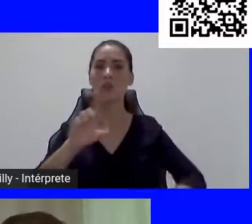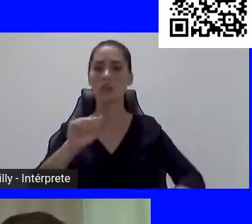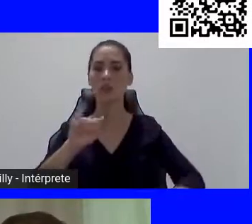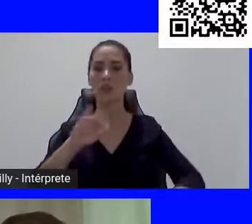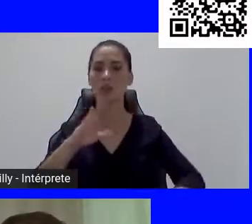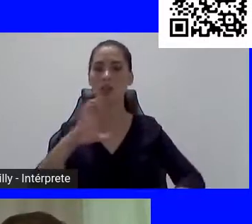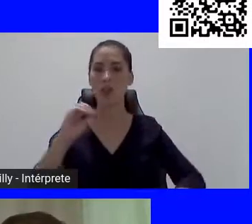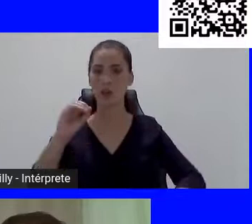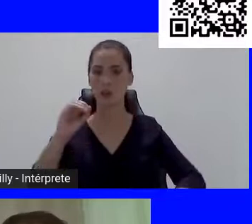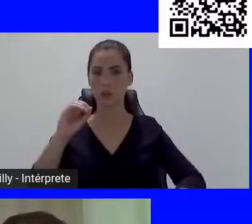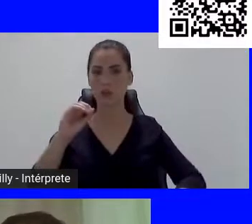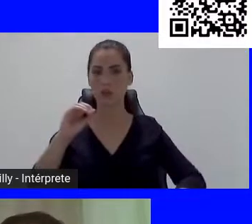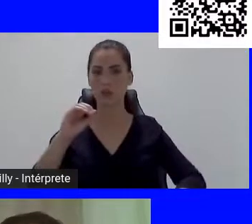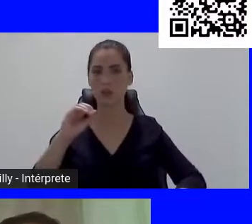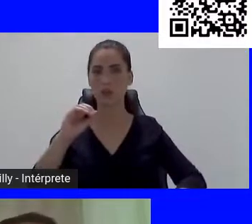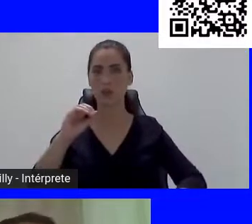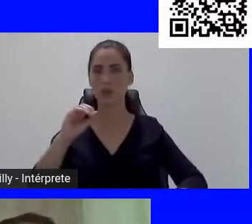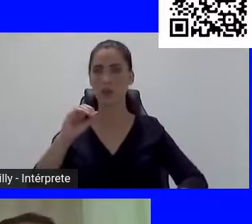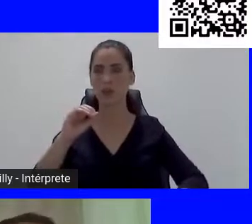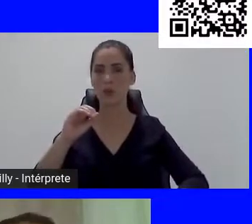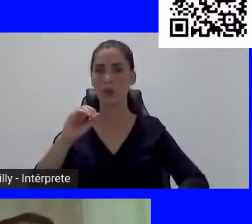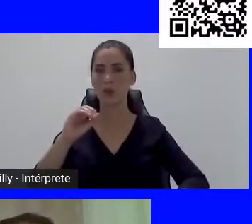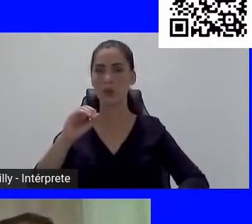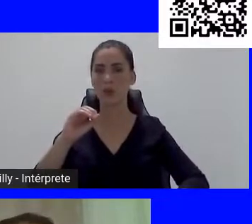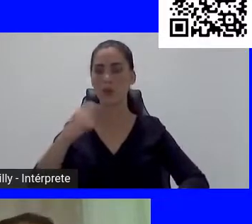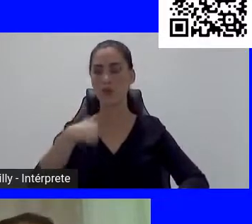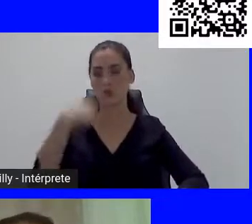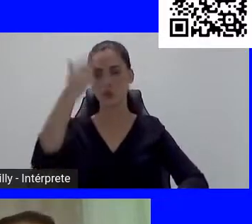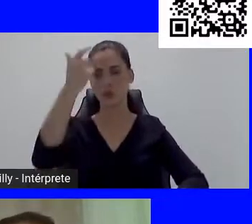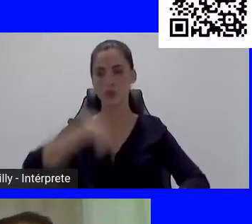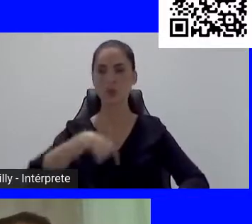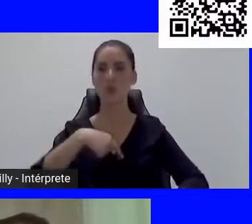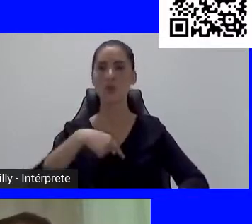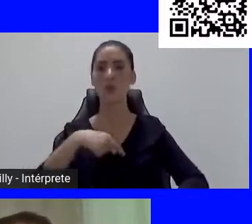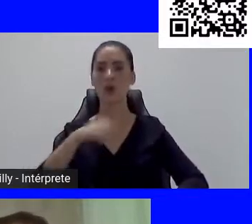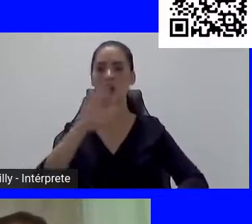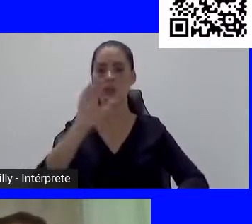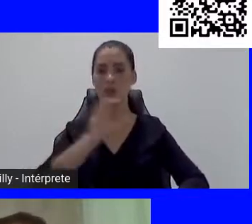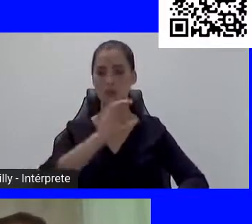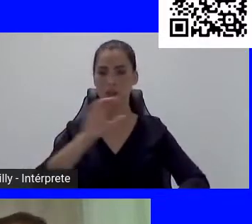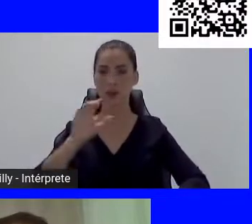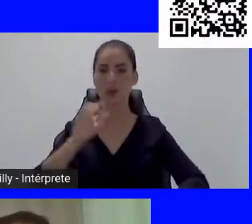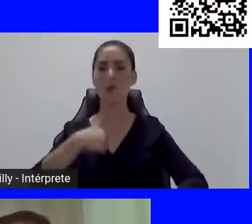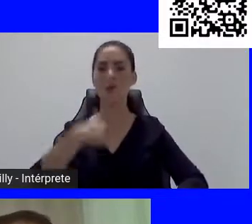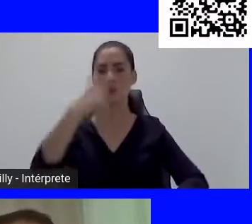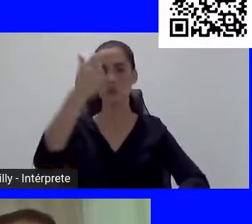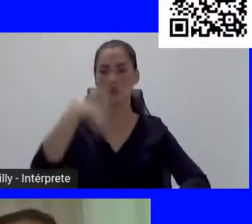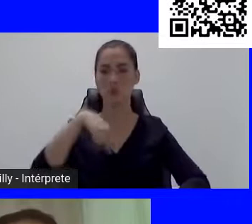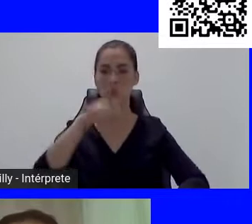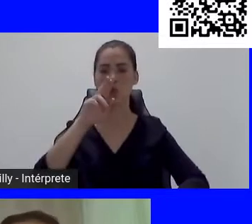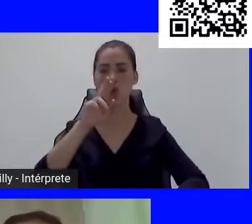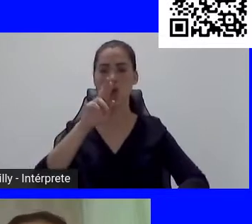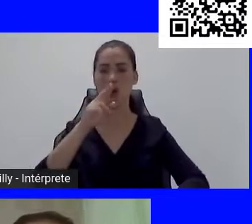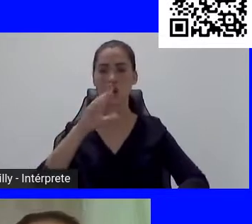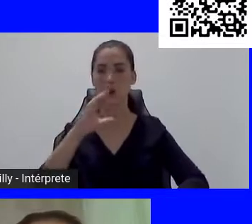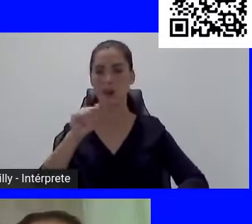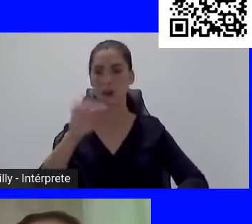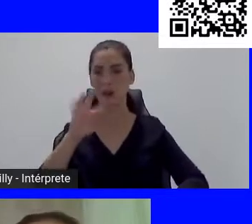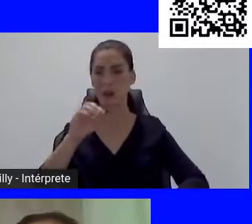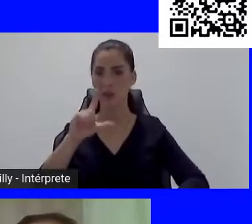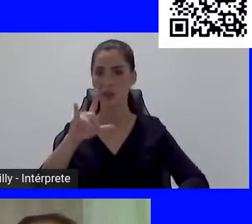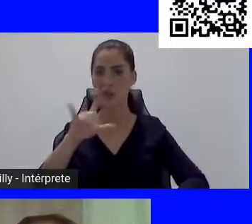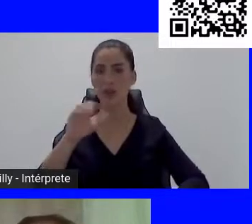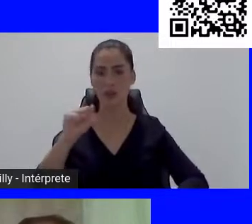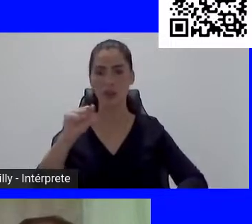que fomos formados, né? Eu sou cristã, eu sou católica, eu entendo a questão do aborto como algo necessário